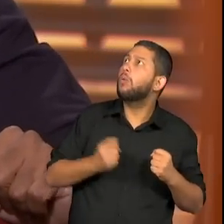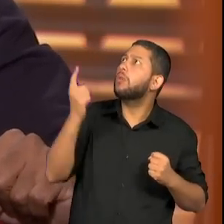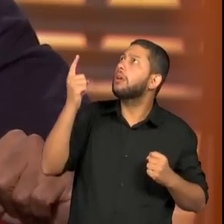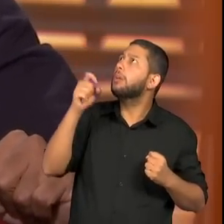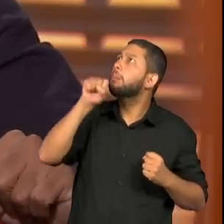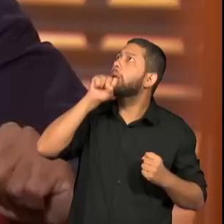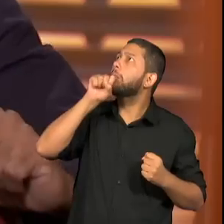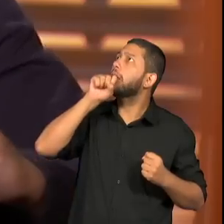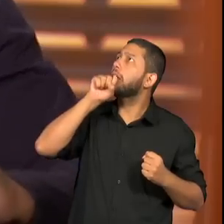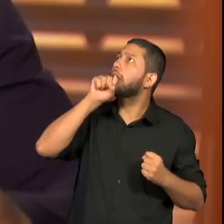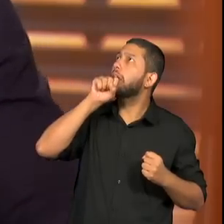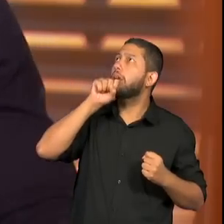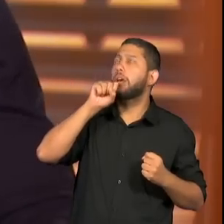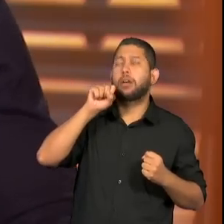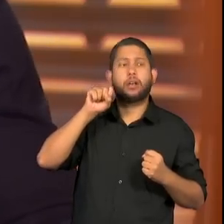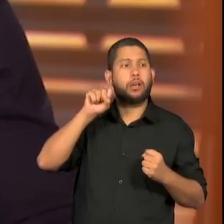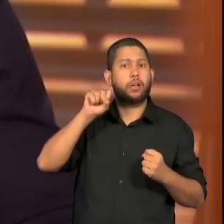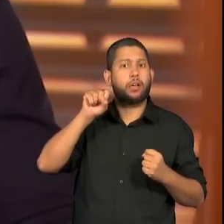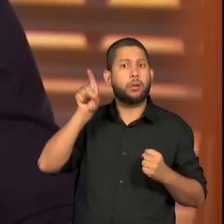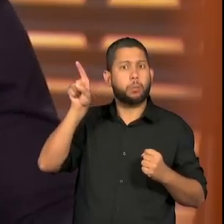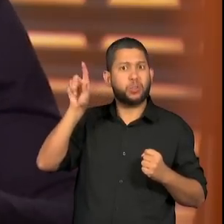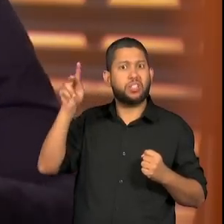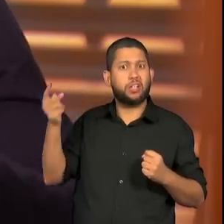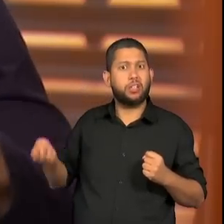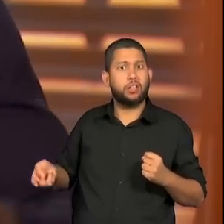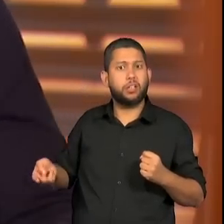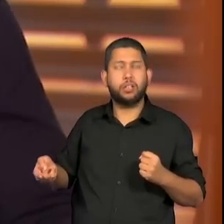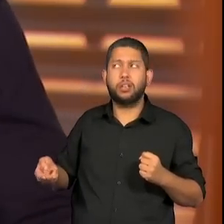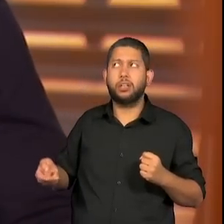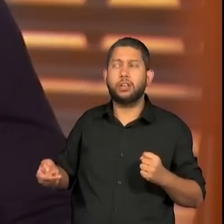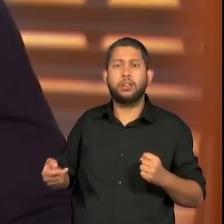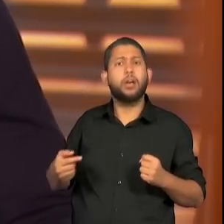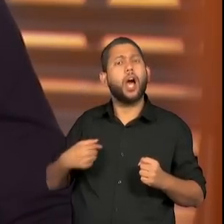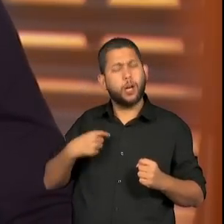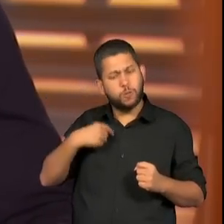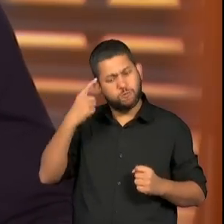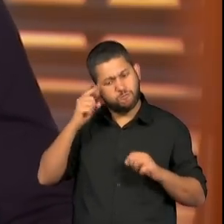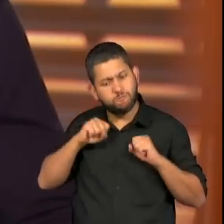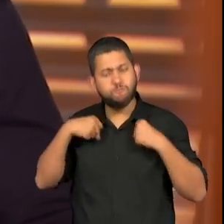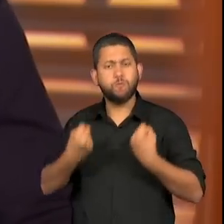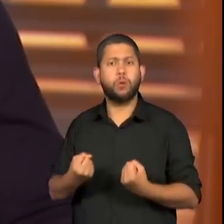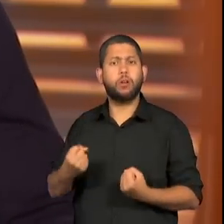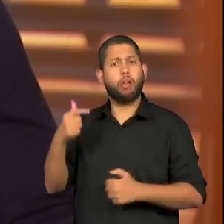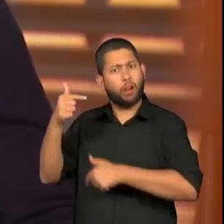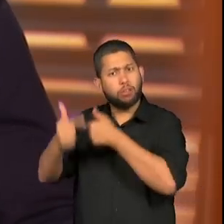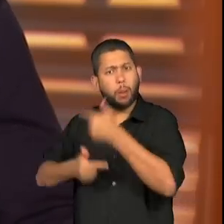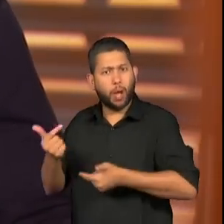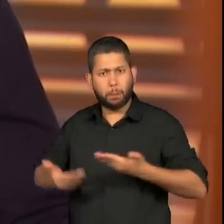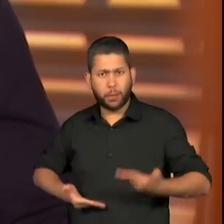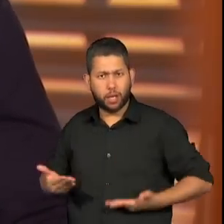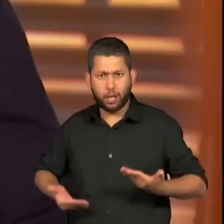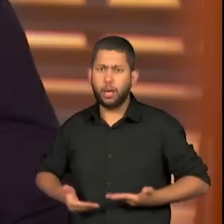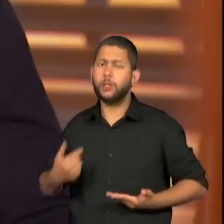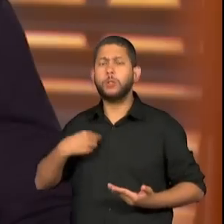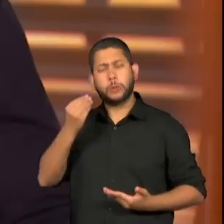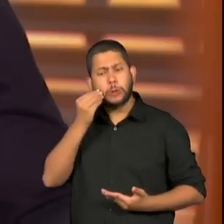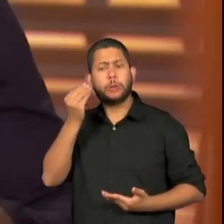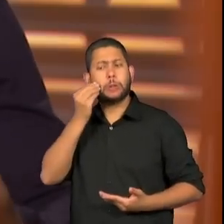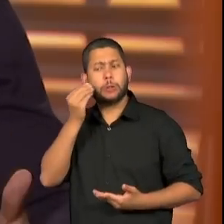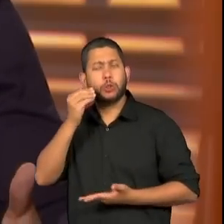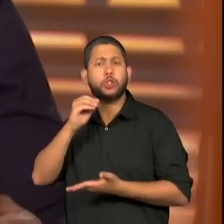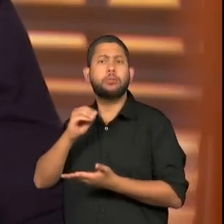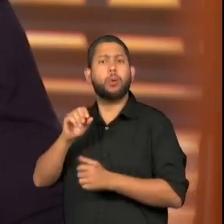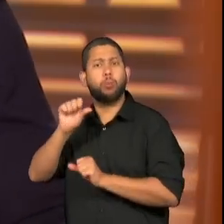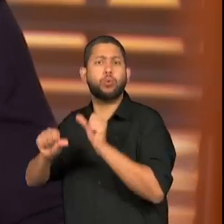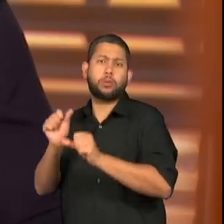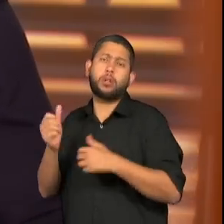mãe, mano. Aquilo foi um choque. E aí a primeira oportunidade que eu tive, né, de tirar ela desse trabalho, não que não